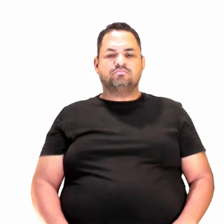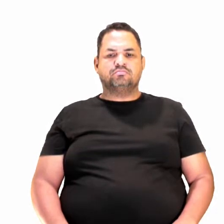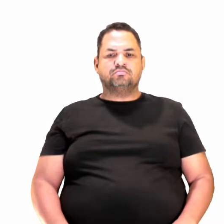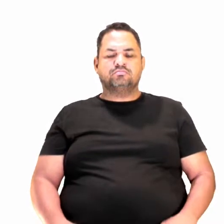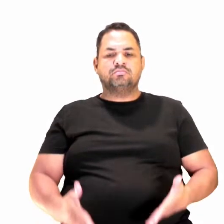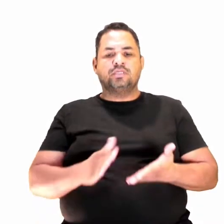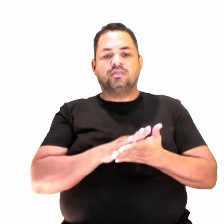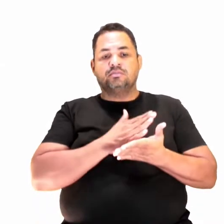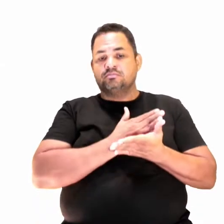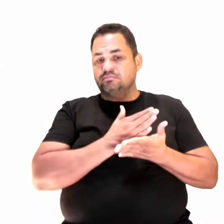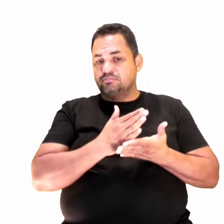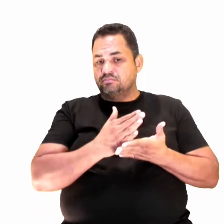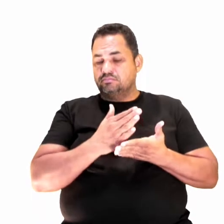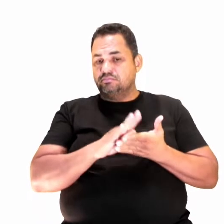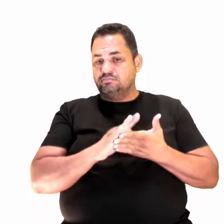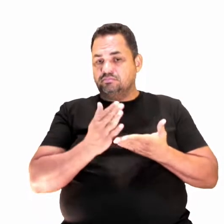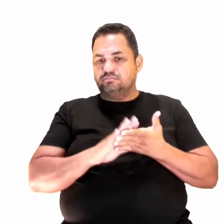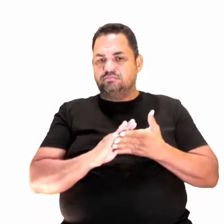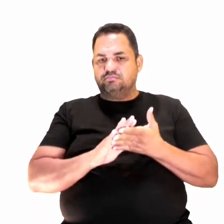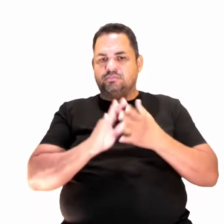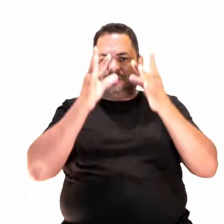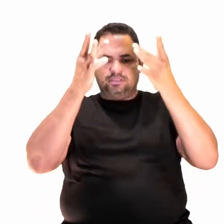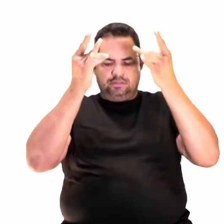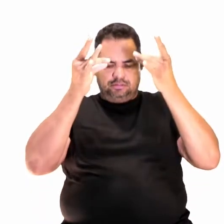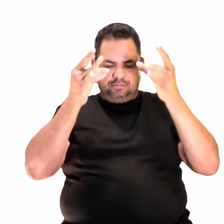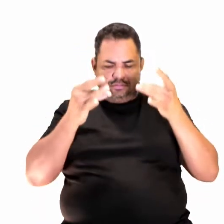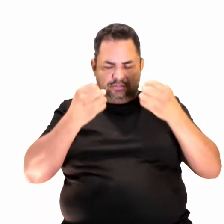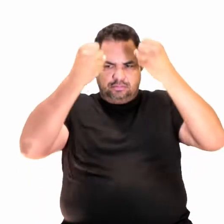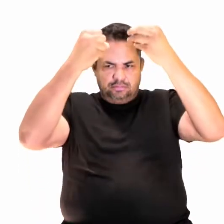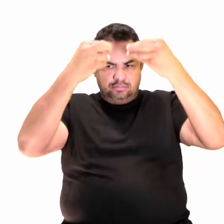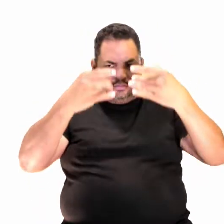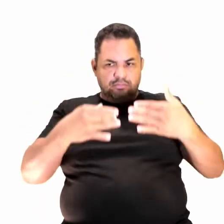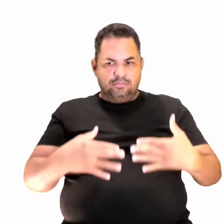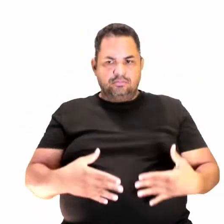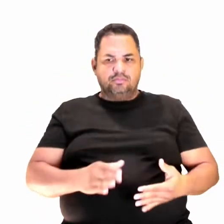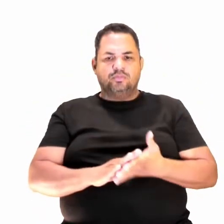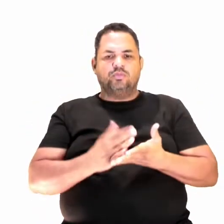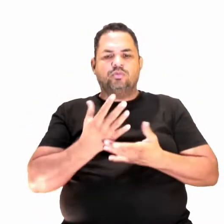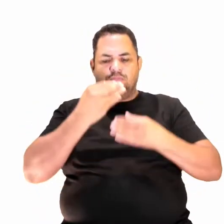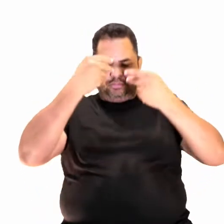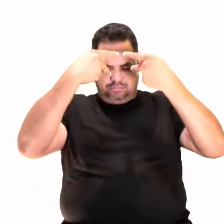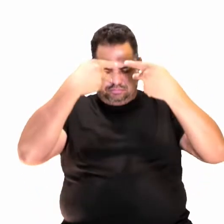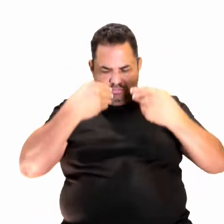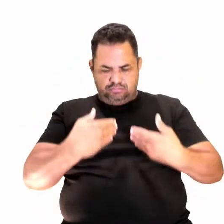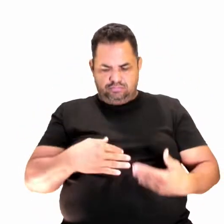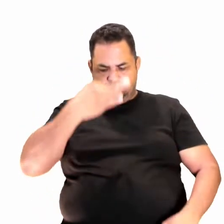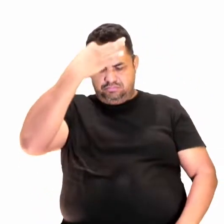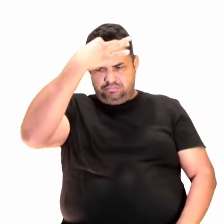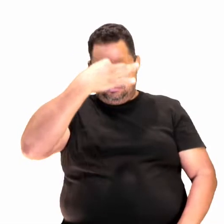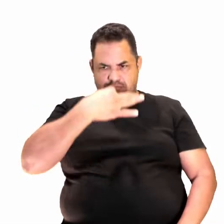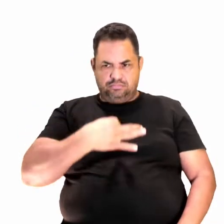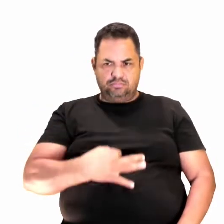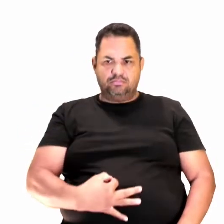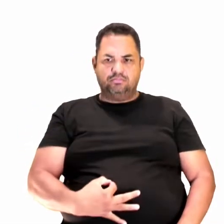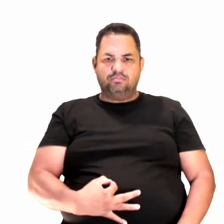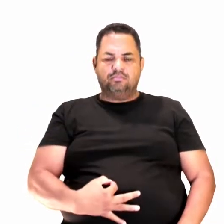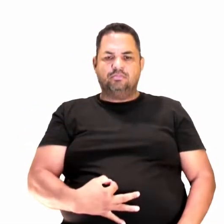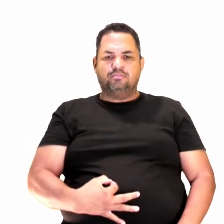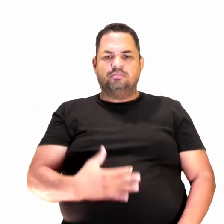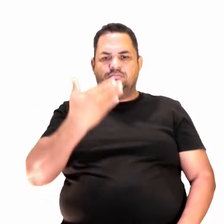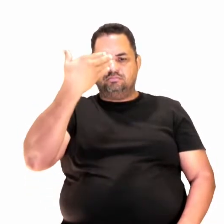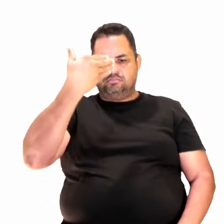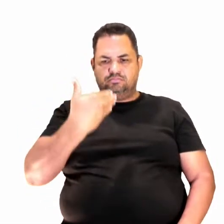aluna, estudante no caso. How old is she? How old is she? She's 19. Esse